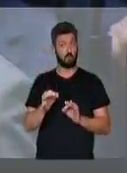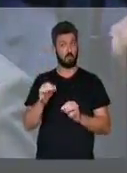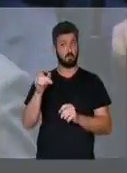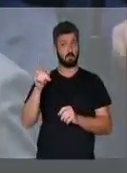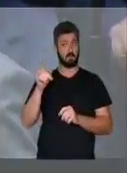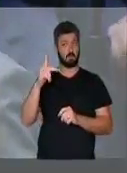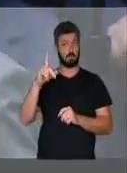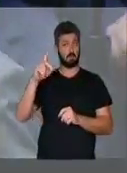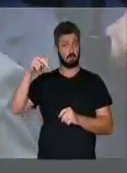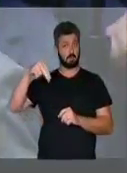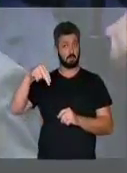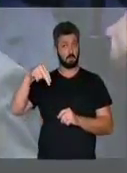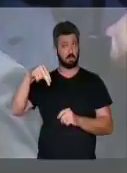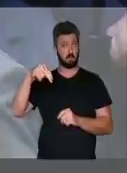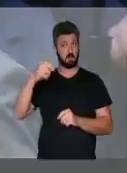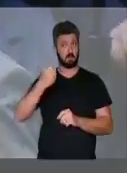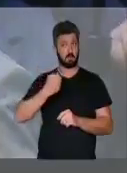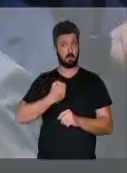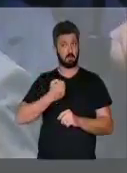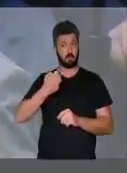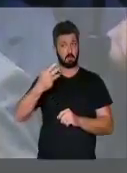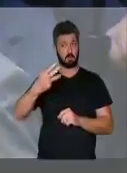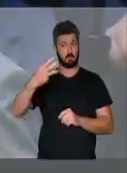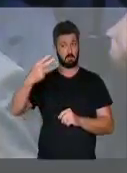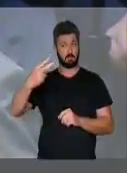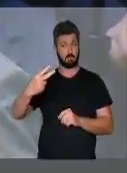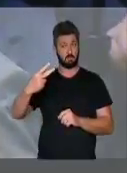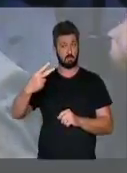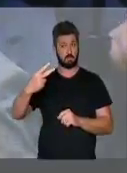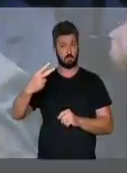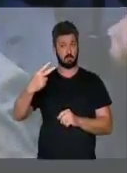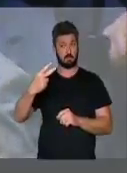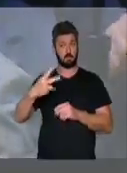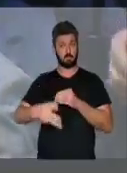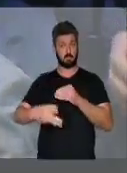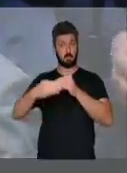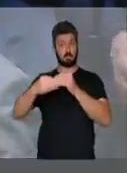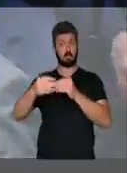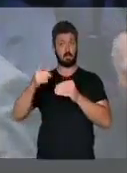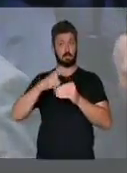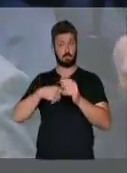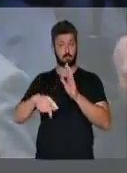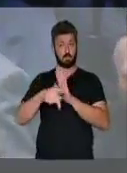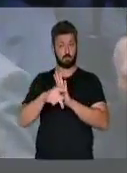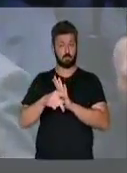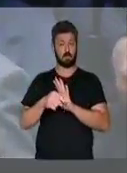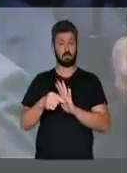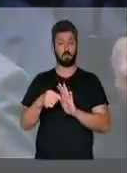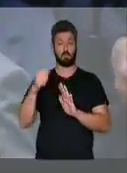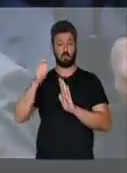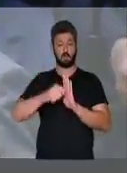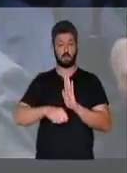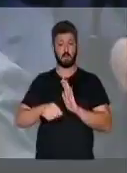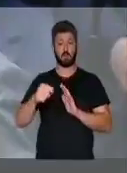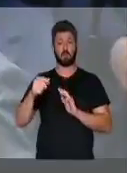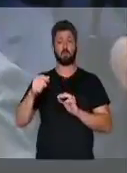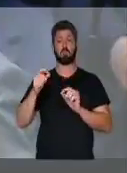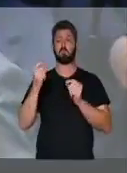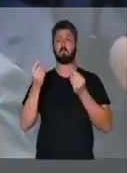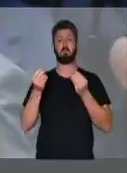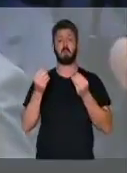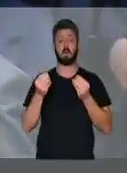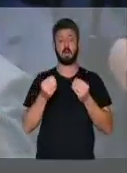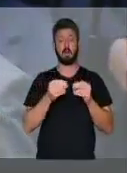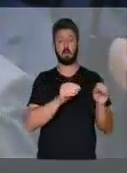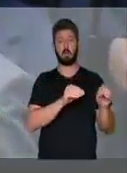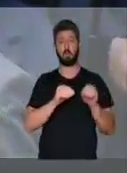confirmasse que no PLN número 32 há um adendo feito pelo relator no